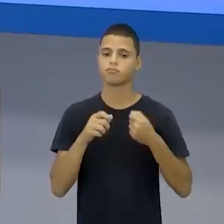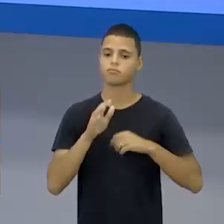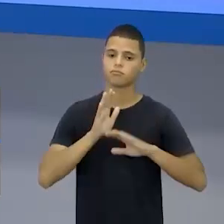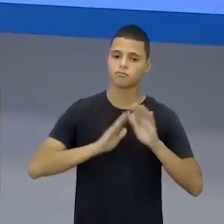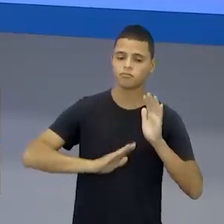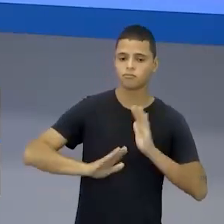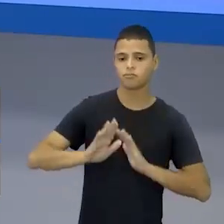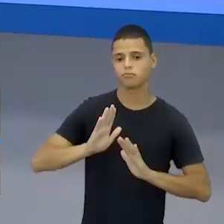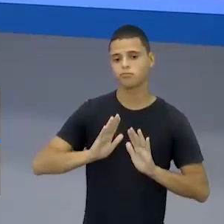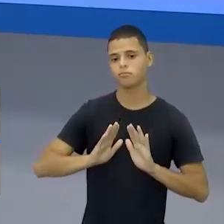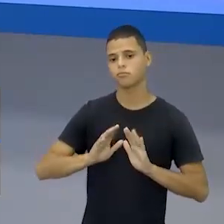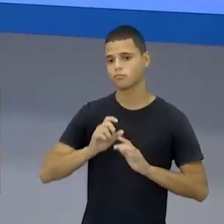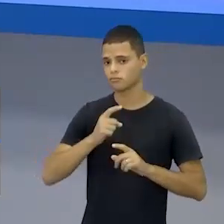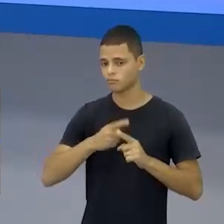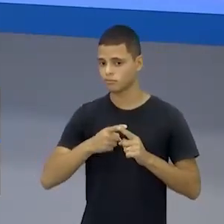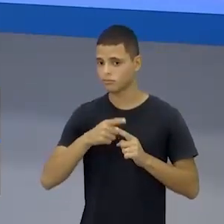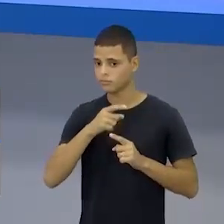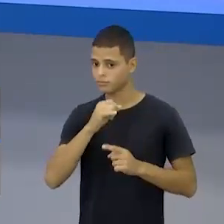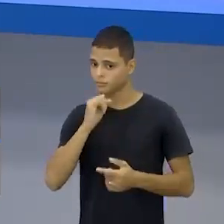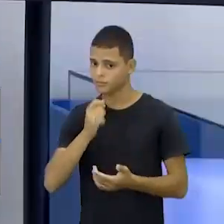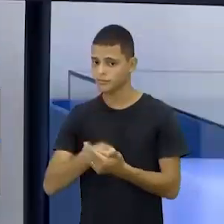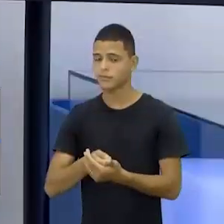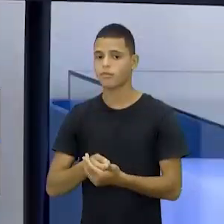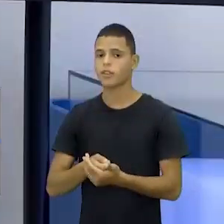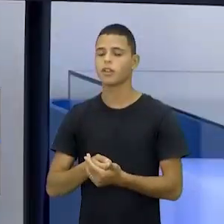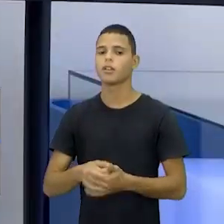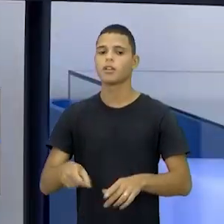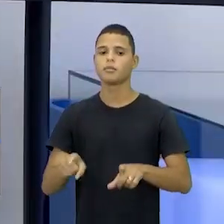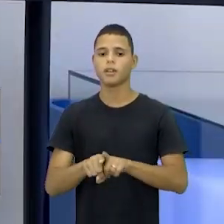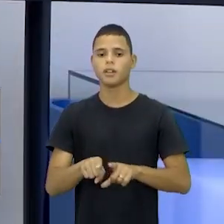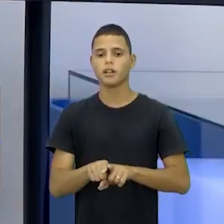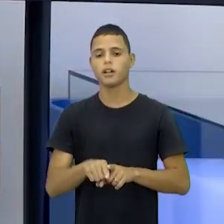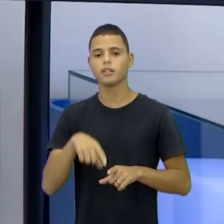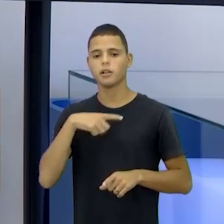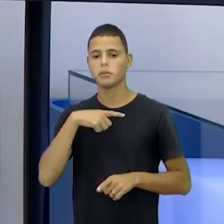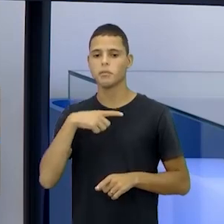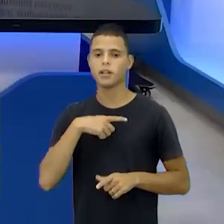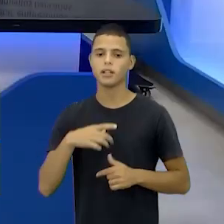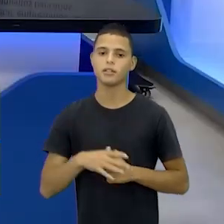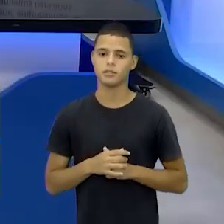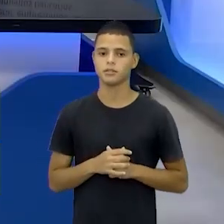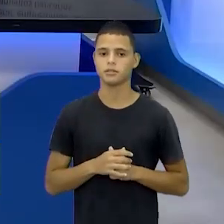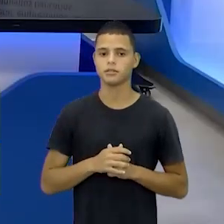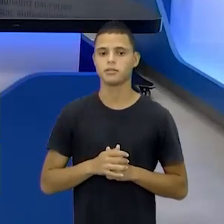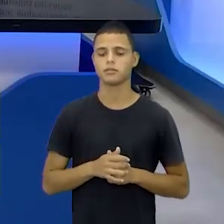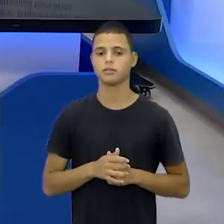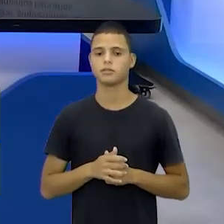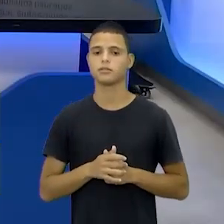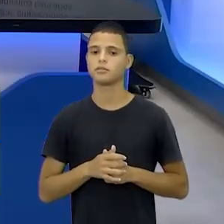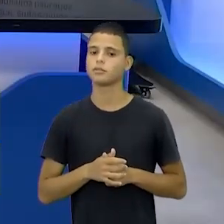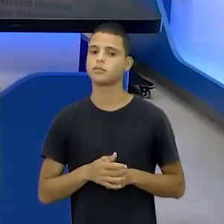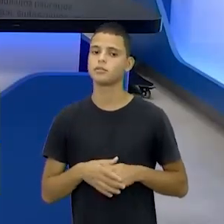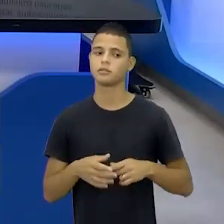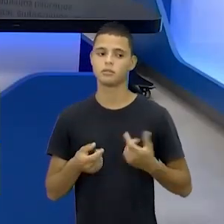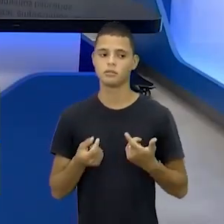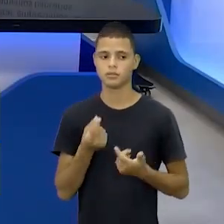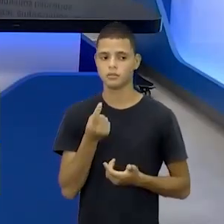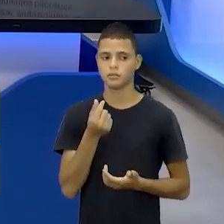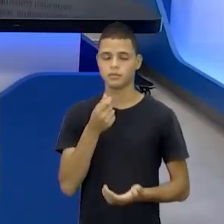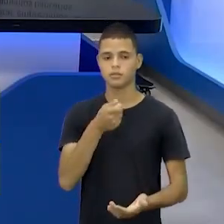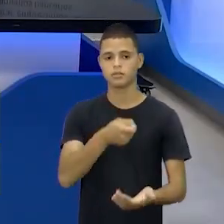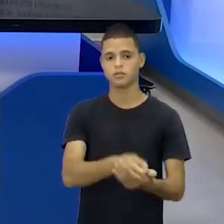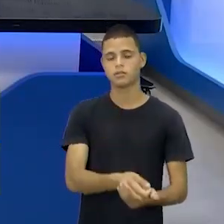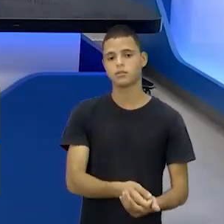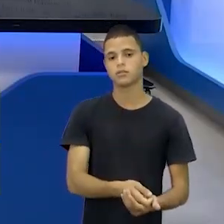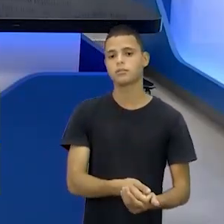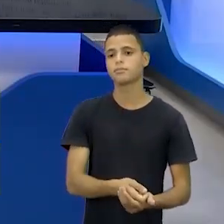Pegou emprestado da família, devolve com um dinheirinho a mais, né? Tem que ter um pouquinho, brinde, né? Pois é, ou dar um presentinho, dependendo da pessoa. Tem que dar.